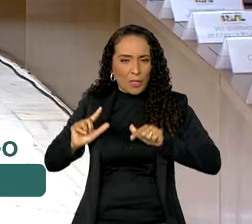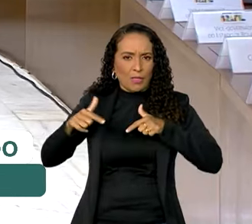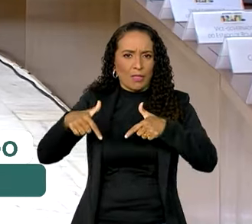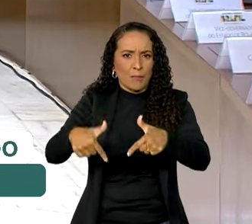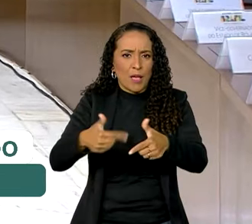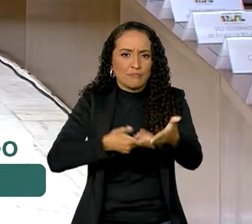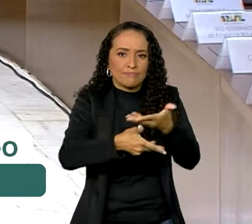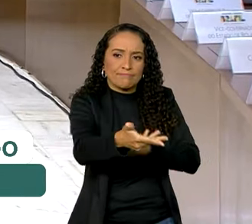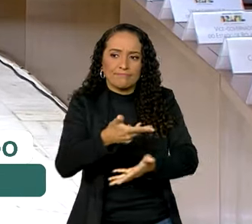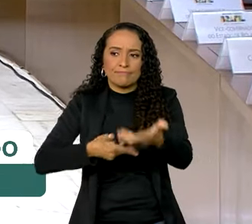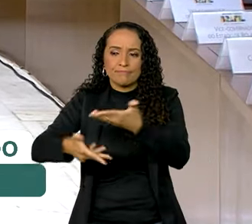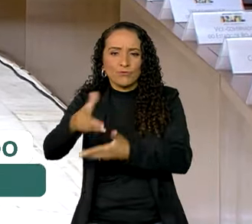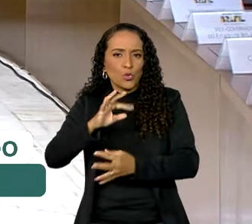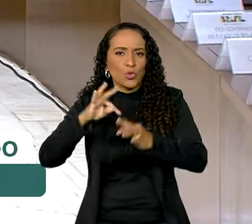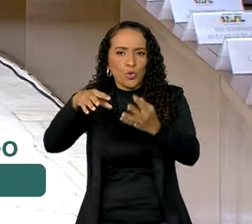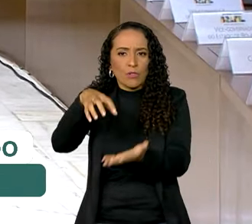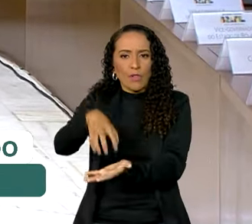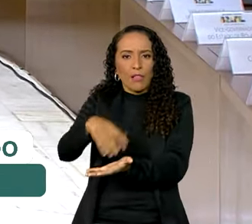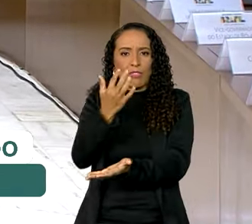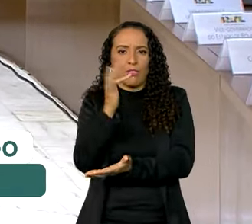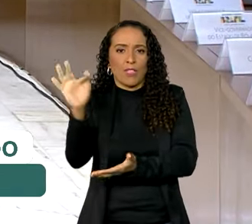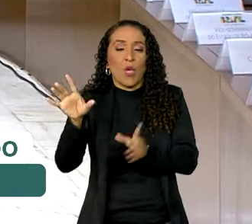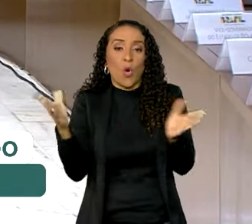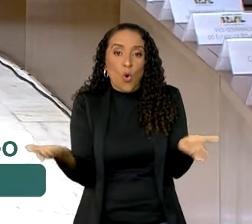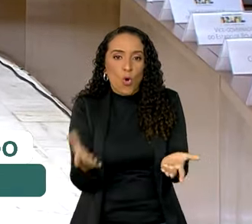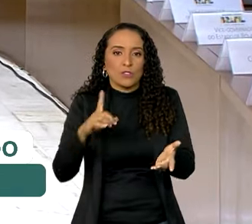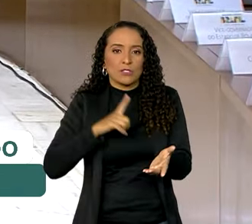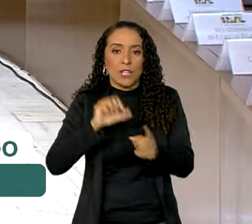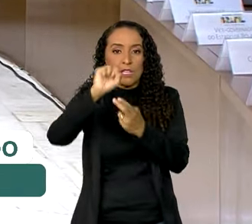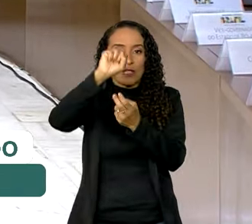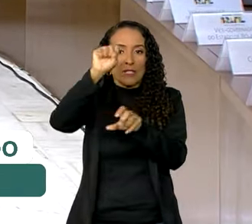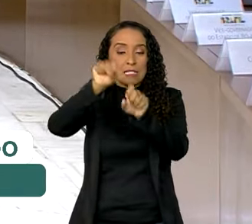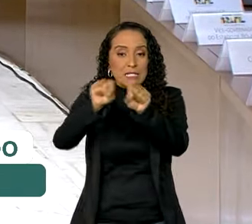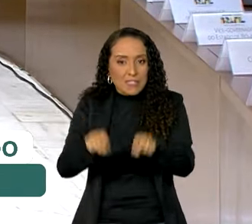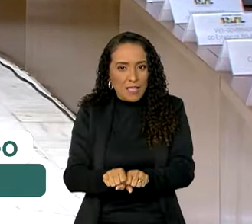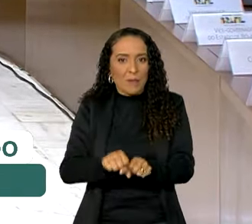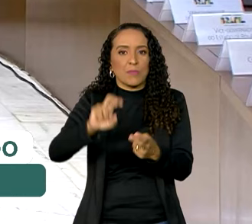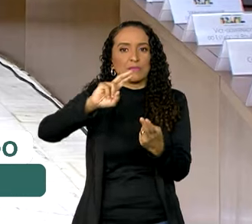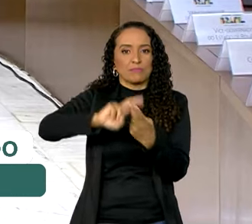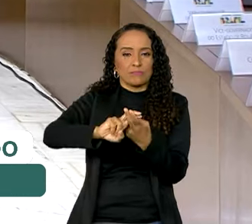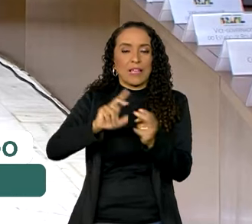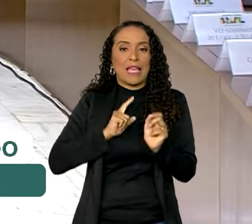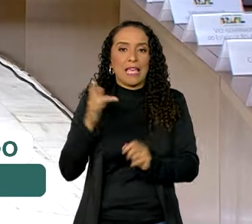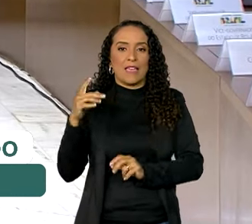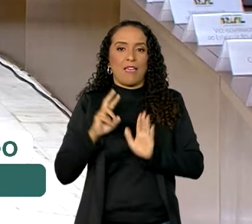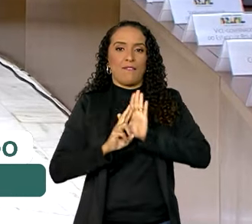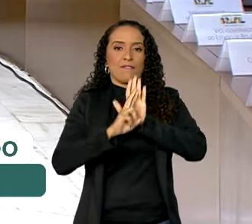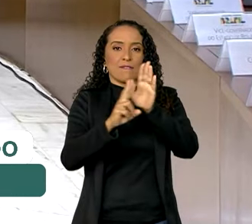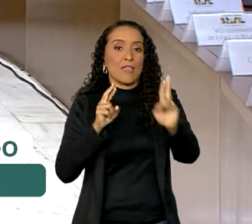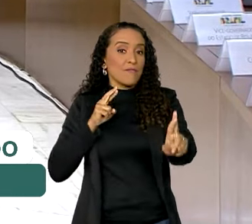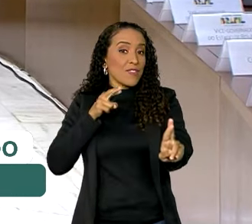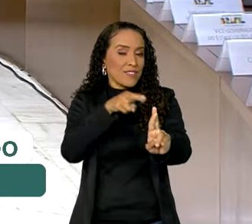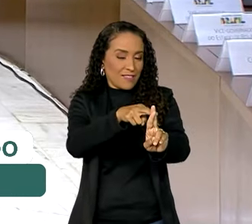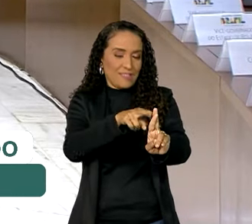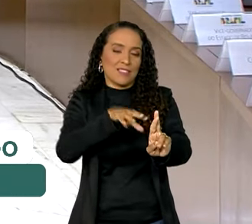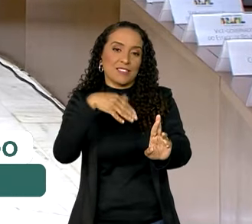que envolve todos os entes da federação e hoje nós temos um Sistema Único de Saúde que é referência para o